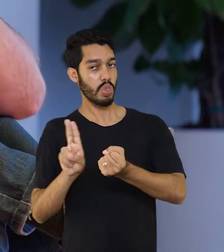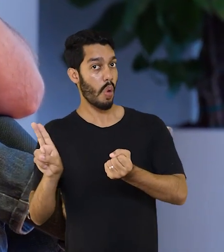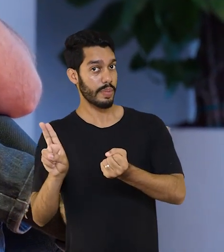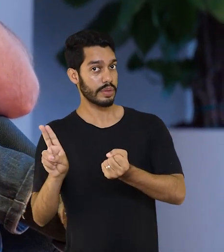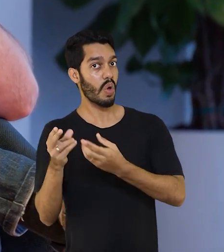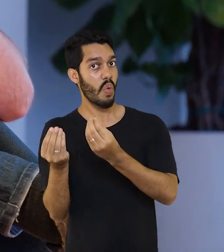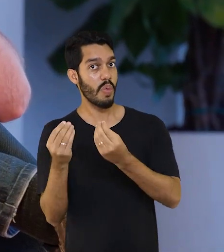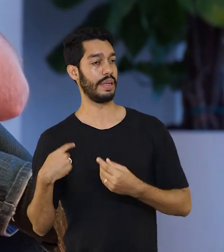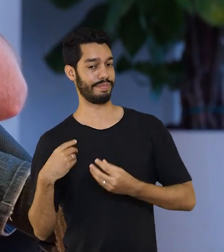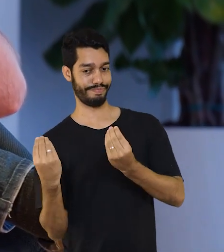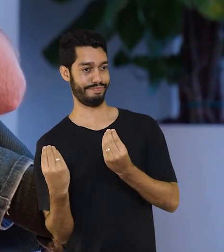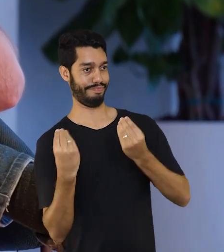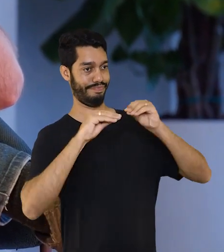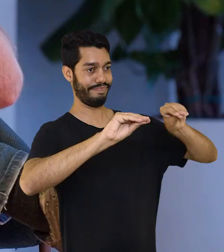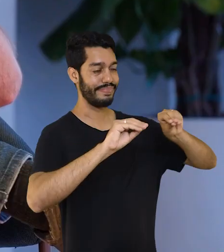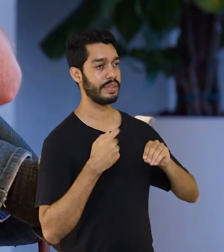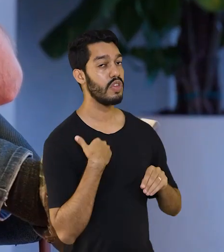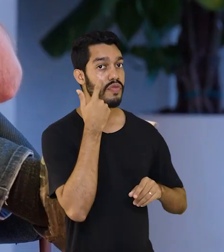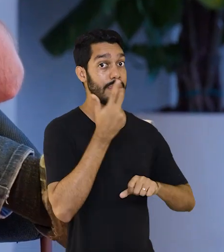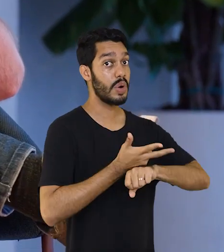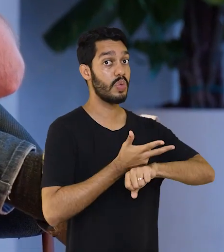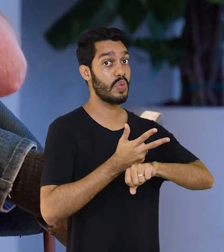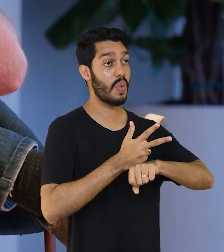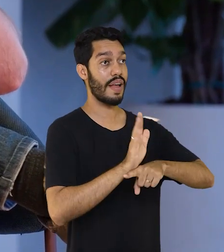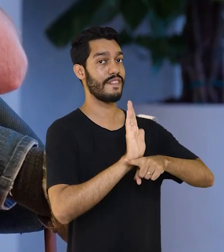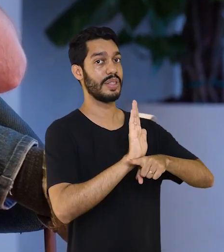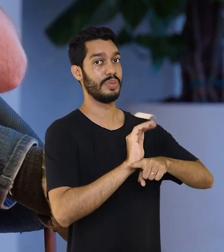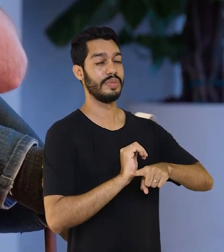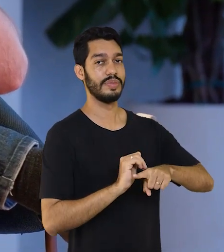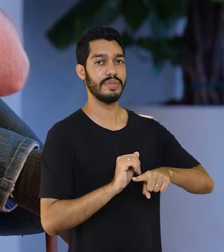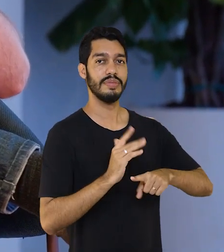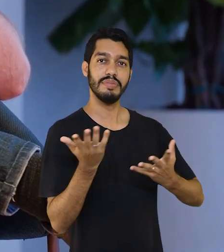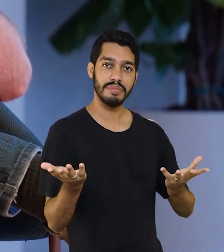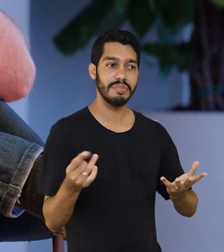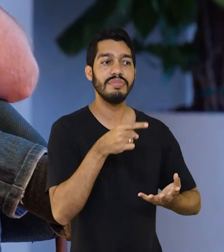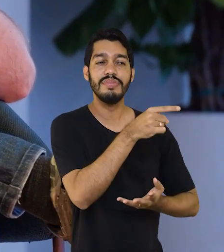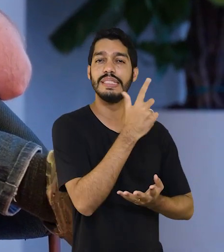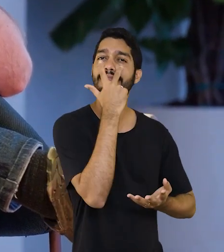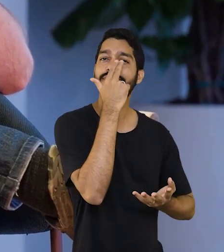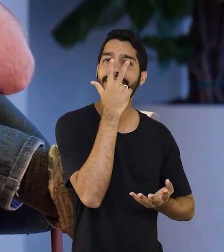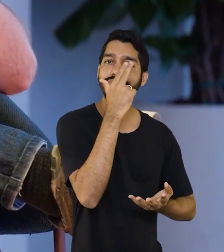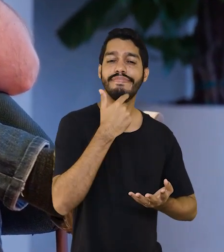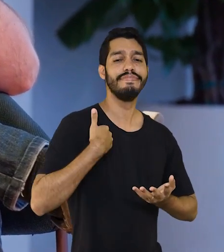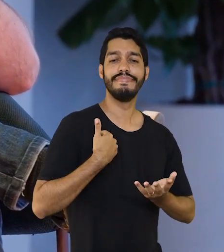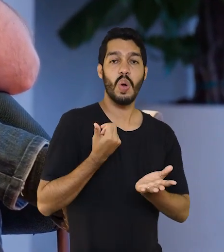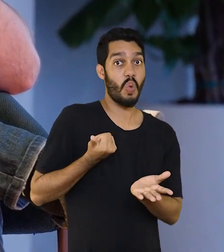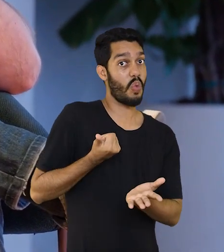fazer? Você vai no YouTube, pô, deixa eu, né? Assim, só vê nas cabeças assim. Você vai lá assistir vídeos. O que